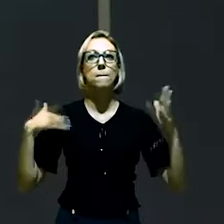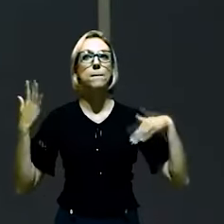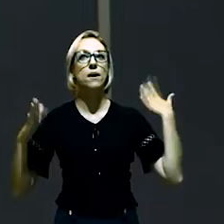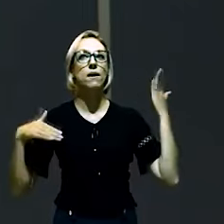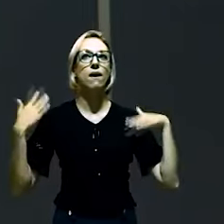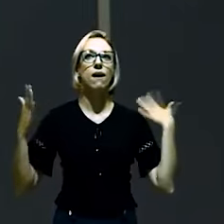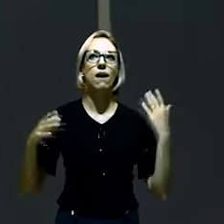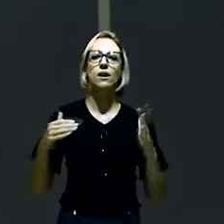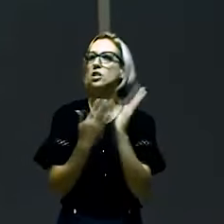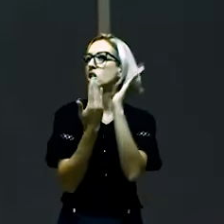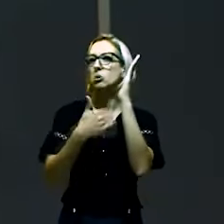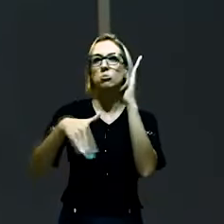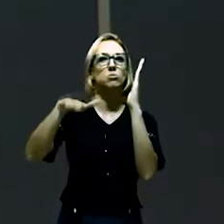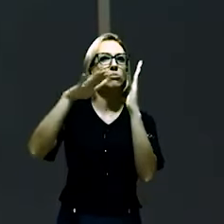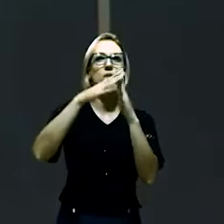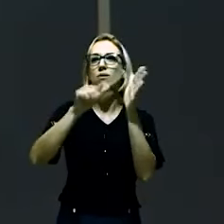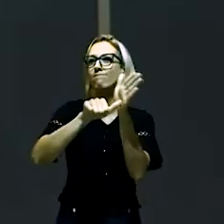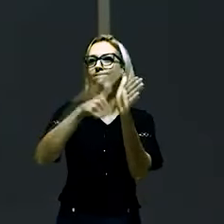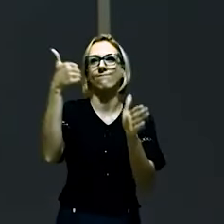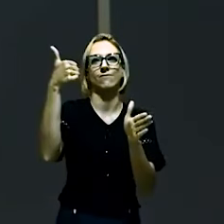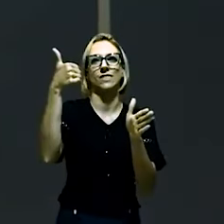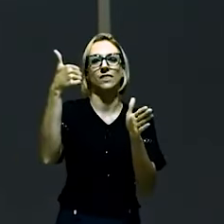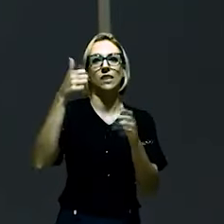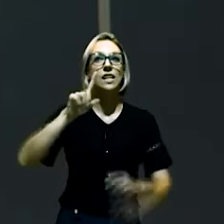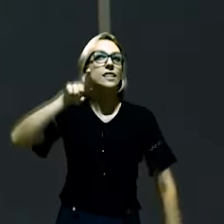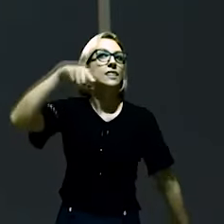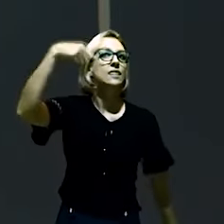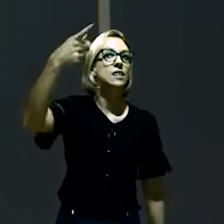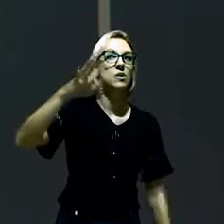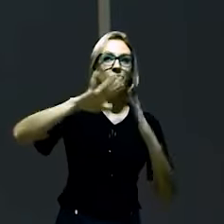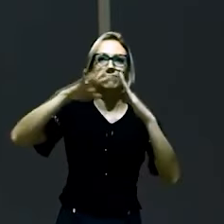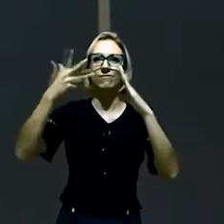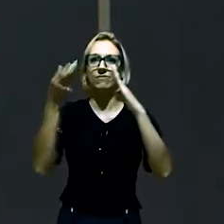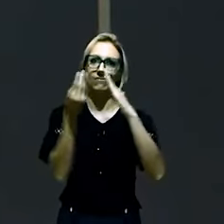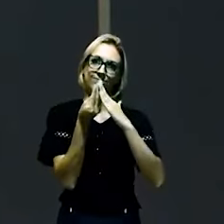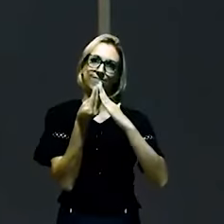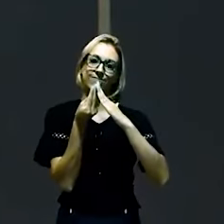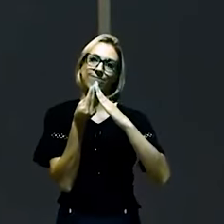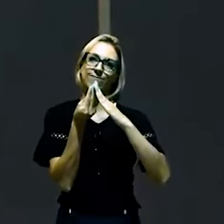nos tira da oportunidade de estar na casa do Senhor.